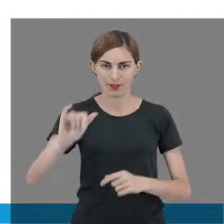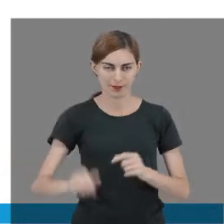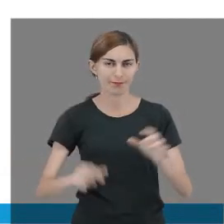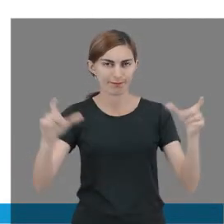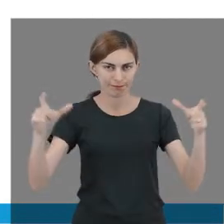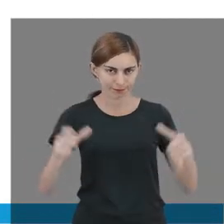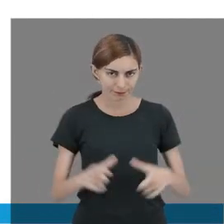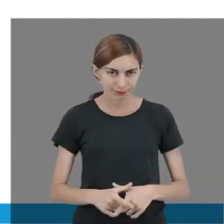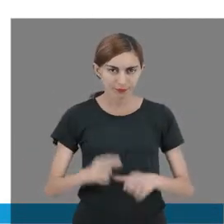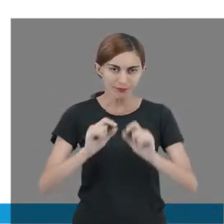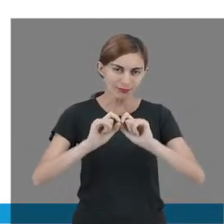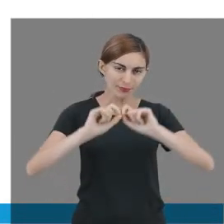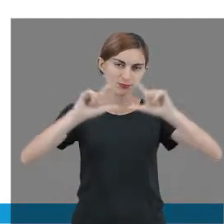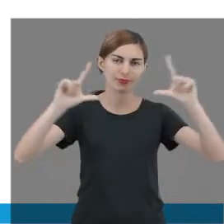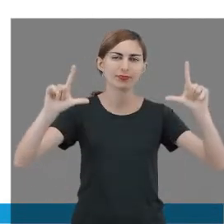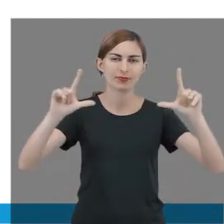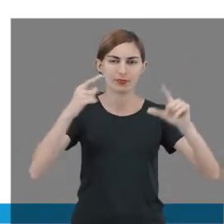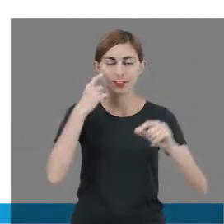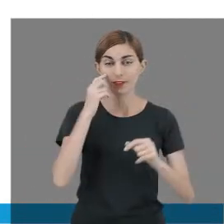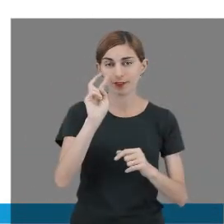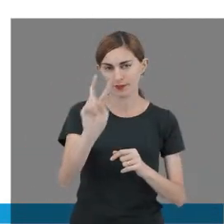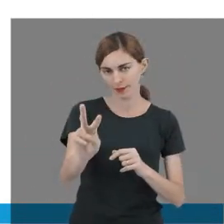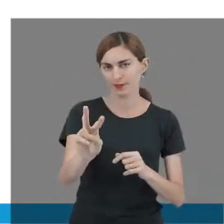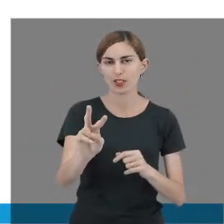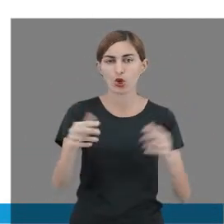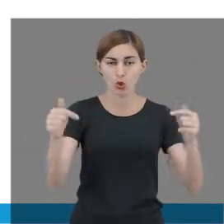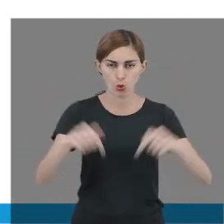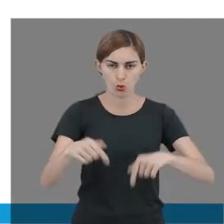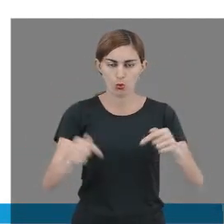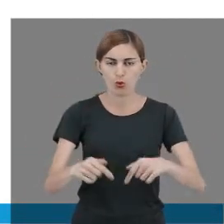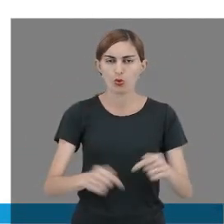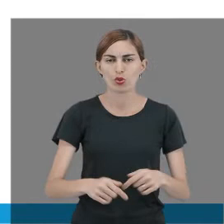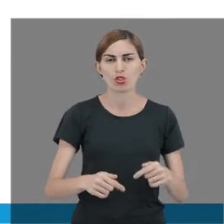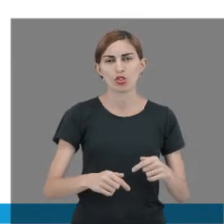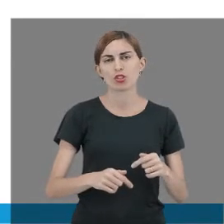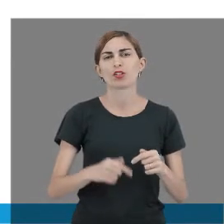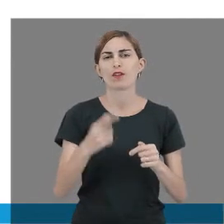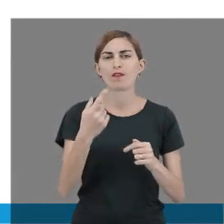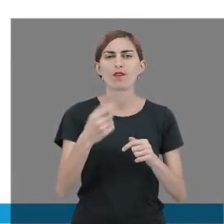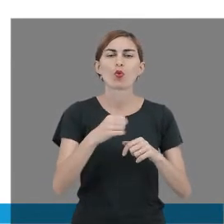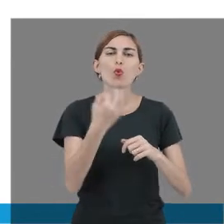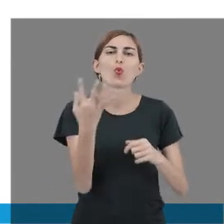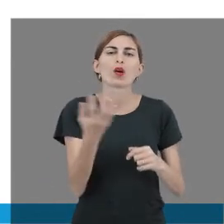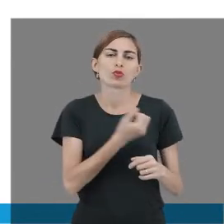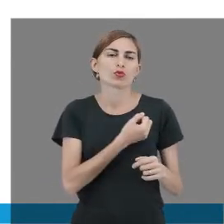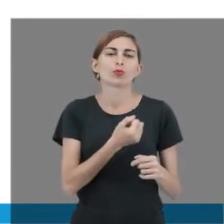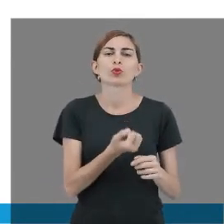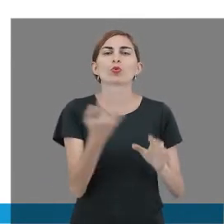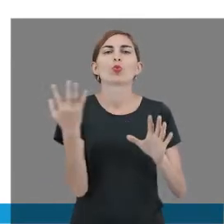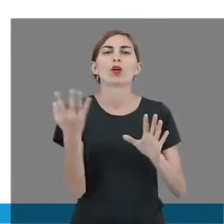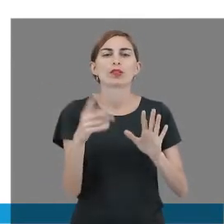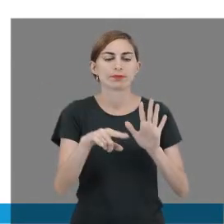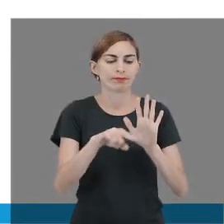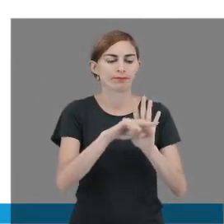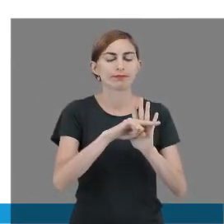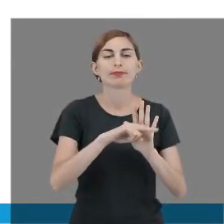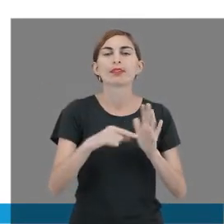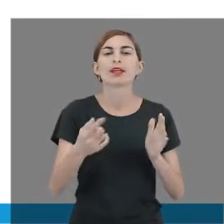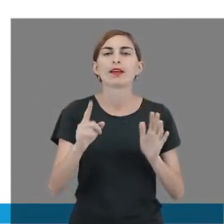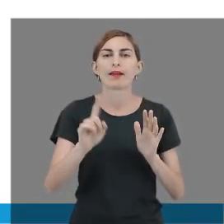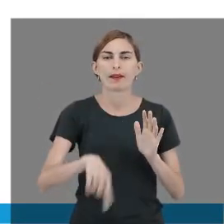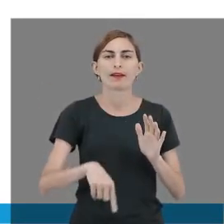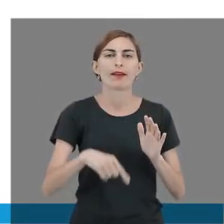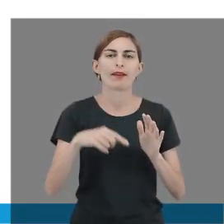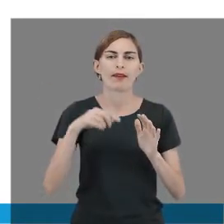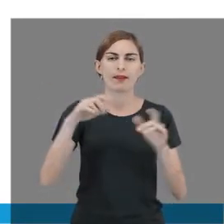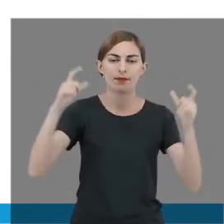ver qual é o valor que está sendo definido hoje para, aqui a gente pode ver, para os